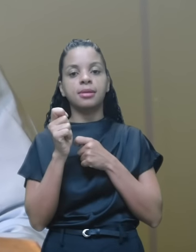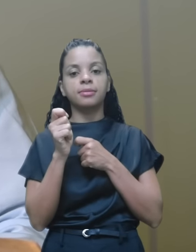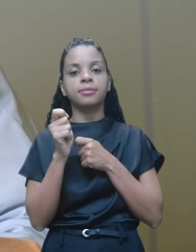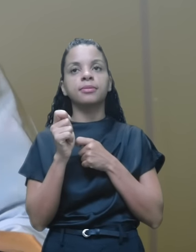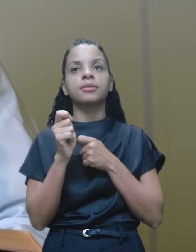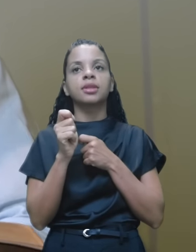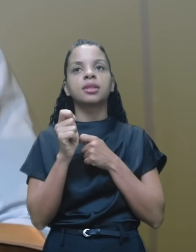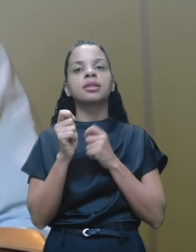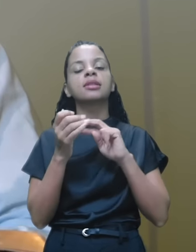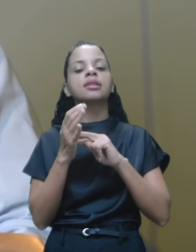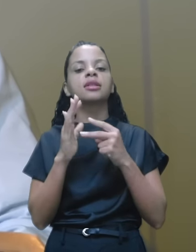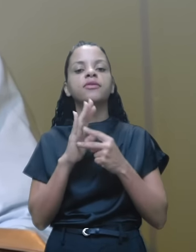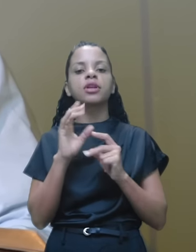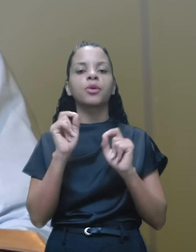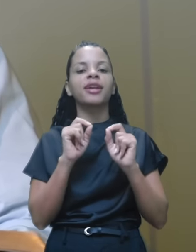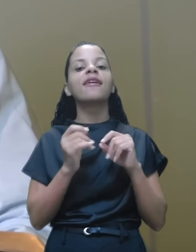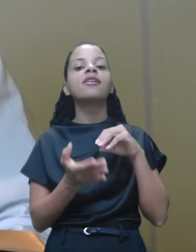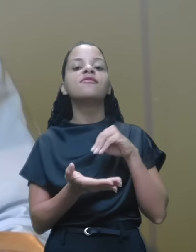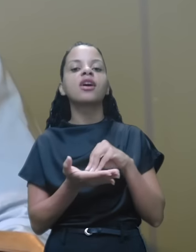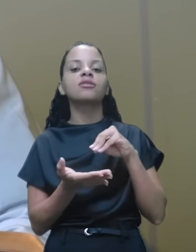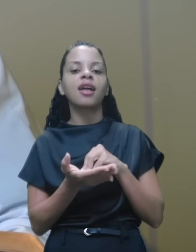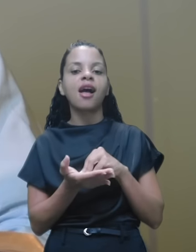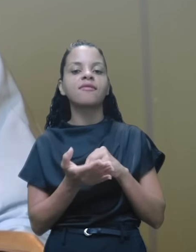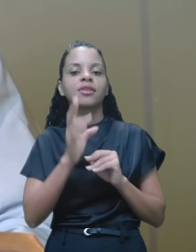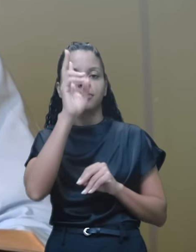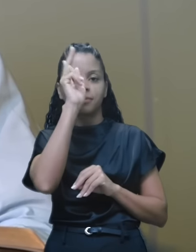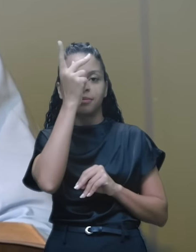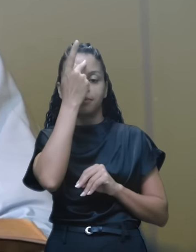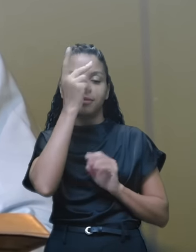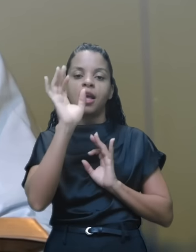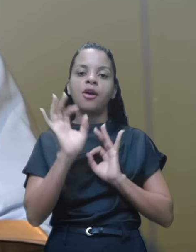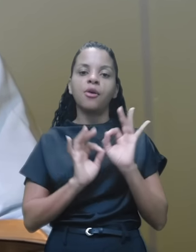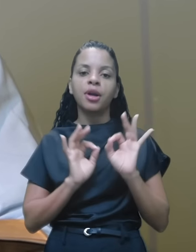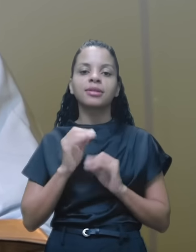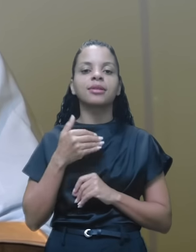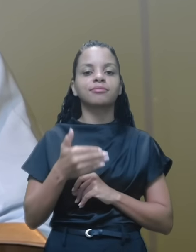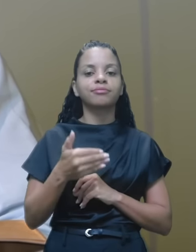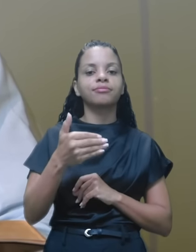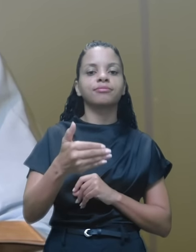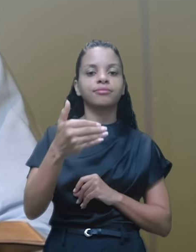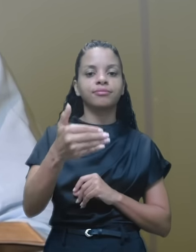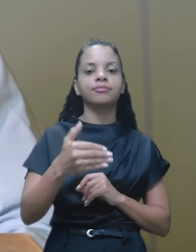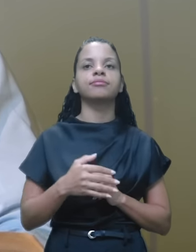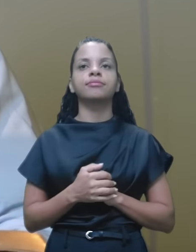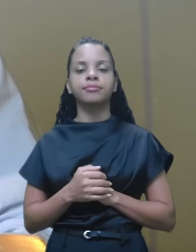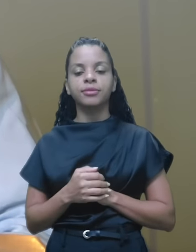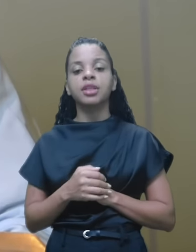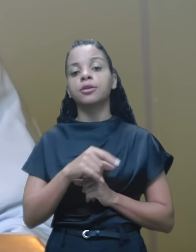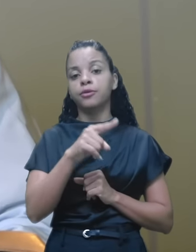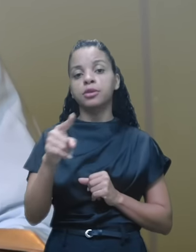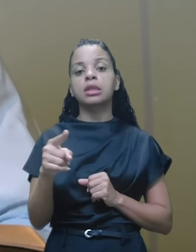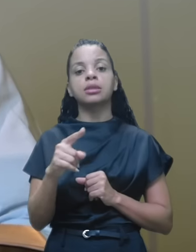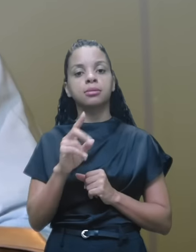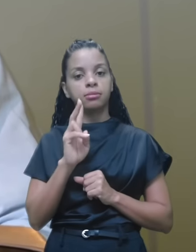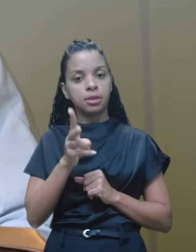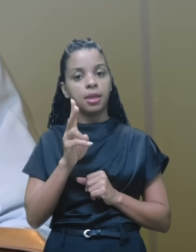que ainda tinha uma obra para ser feita. E aí eu me dirijo agora aos amigos que estão acompanhando aqui a lição ao longo de todo